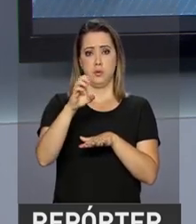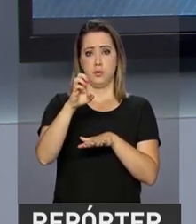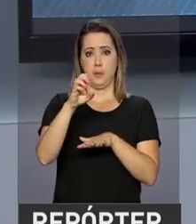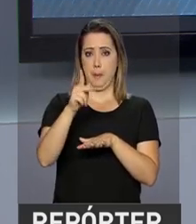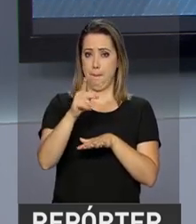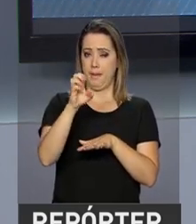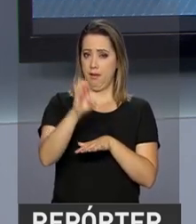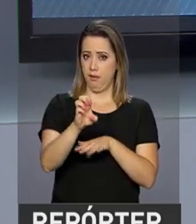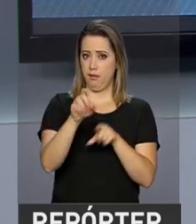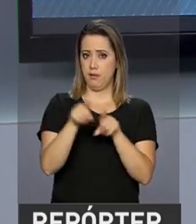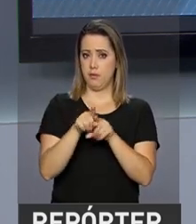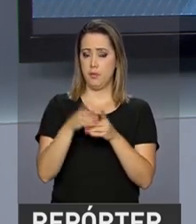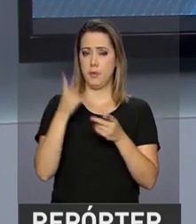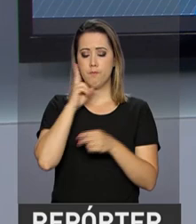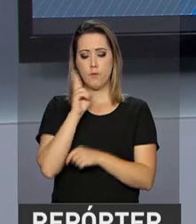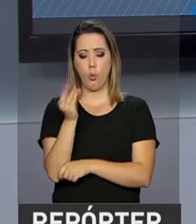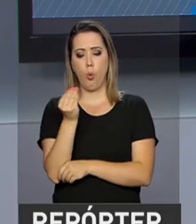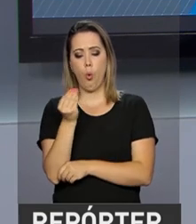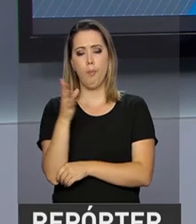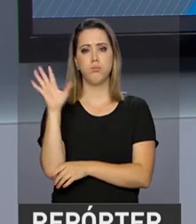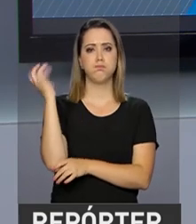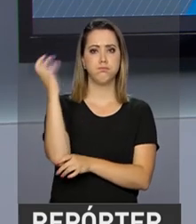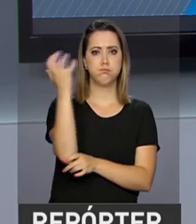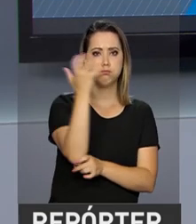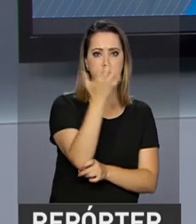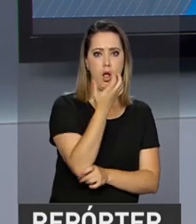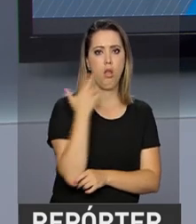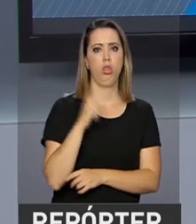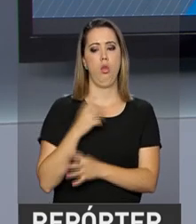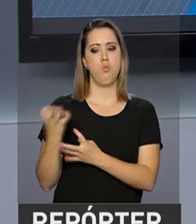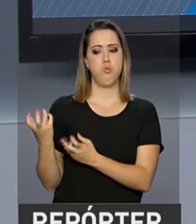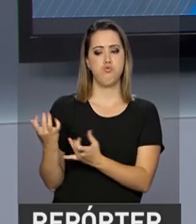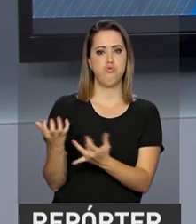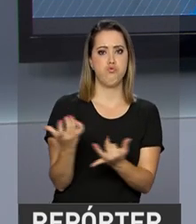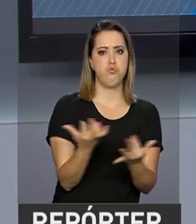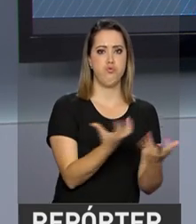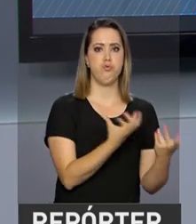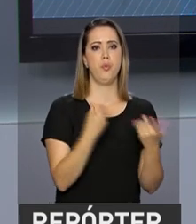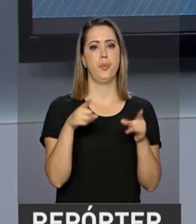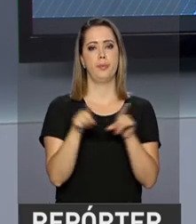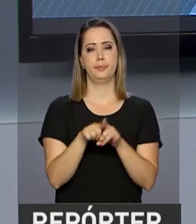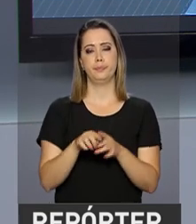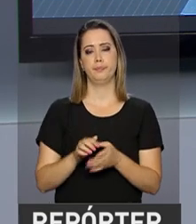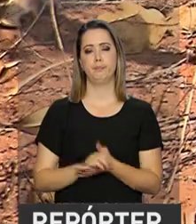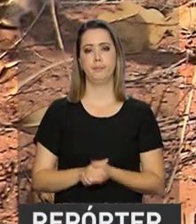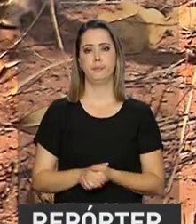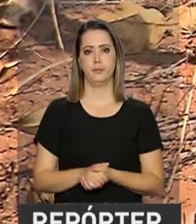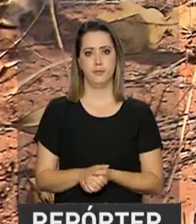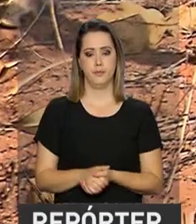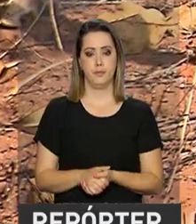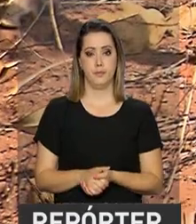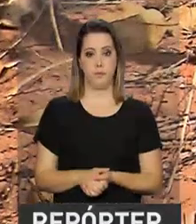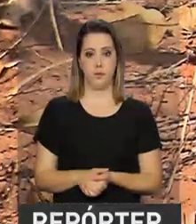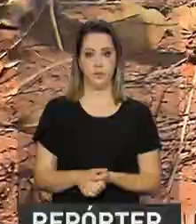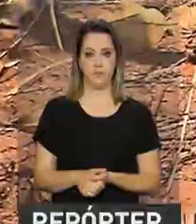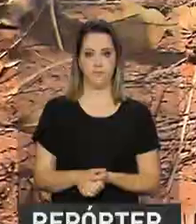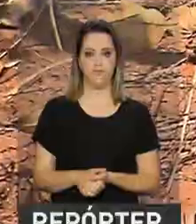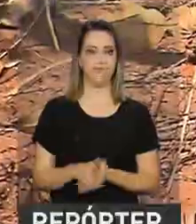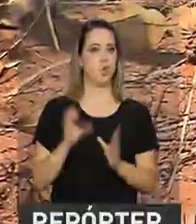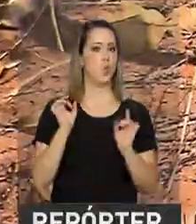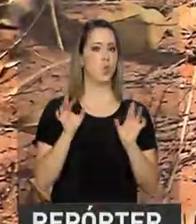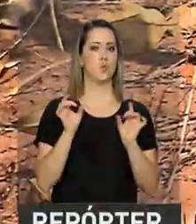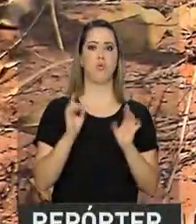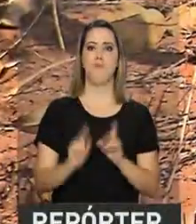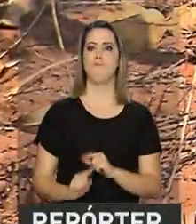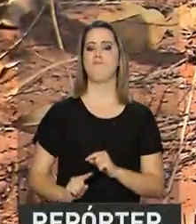fiscalização das áreas florestais e diminuir o índice de áreas destruídas no país bastou